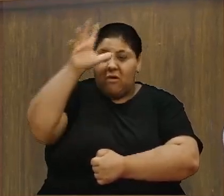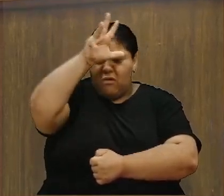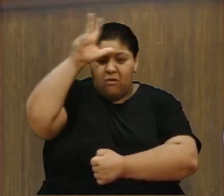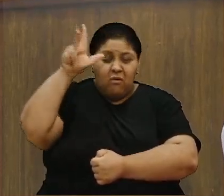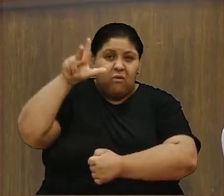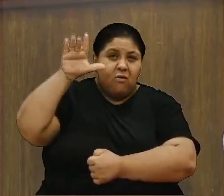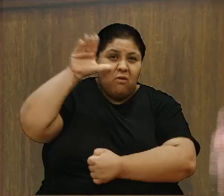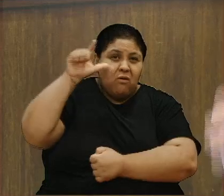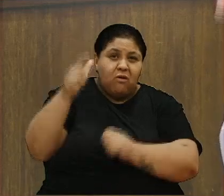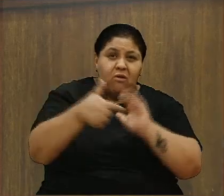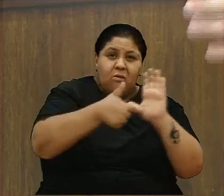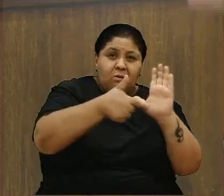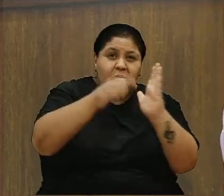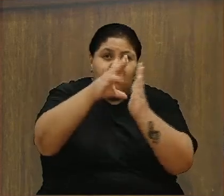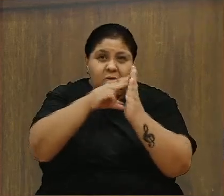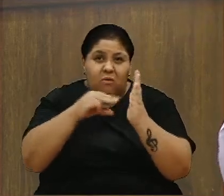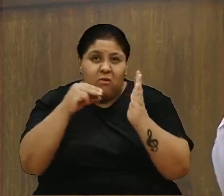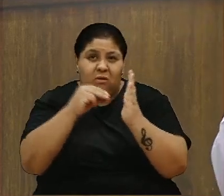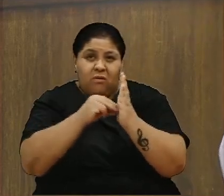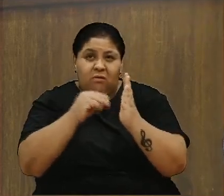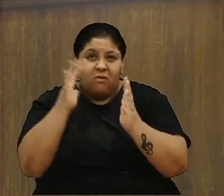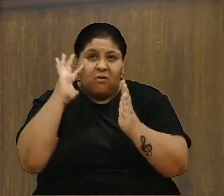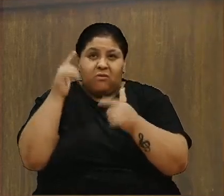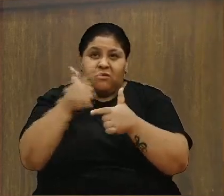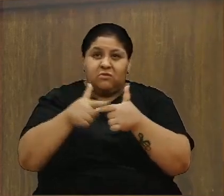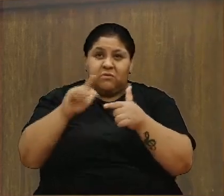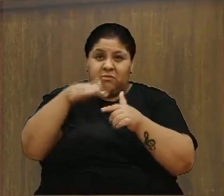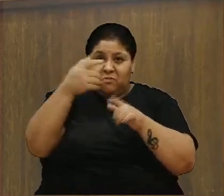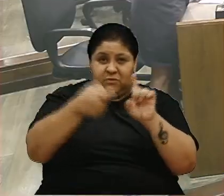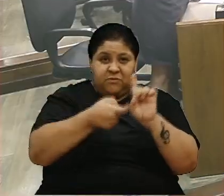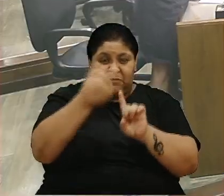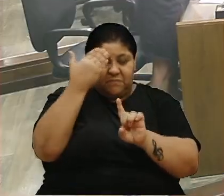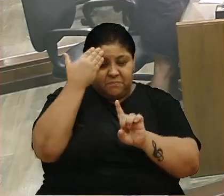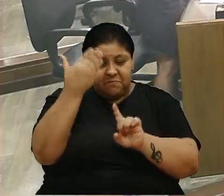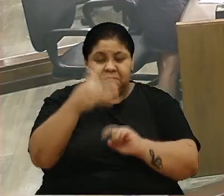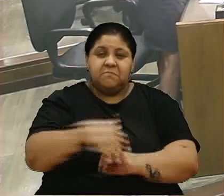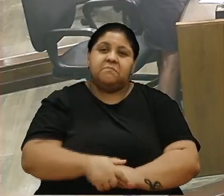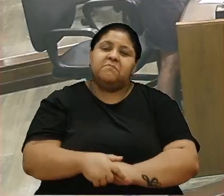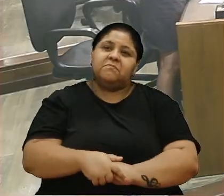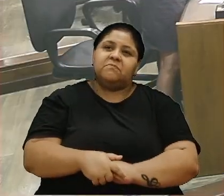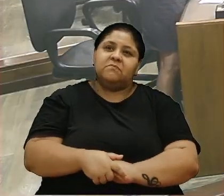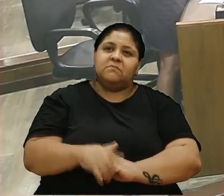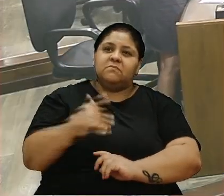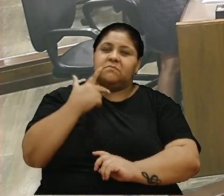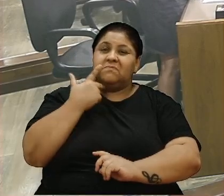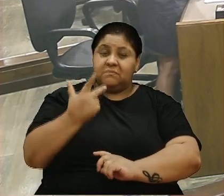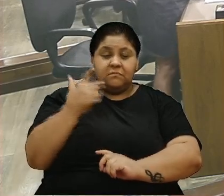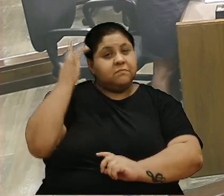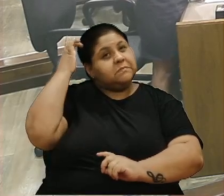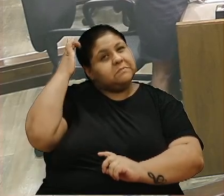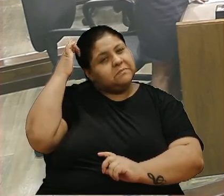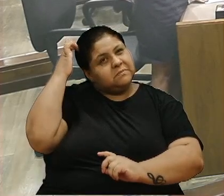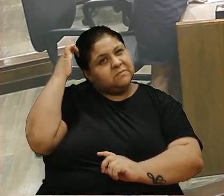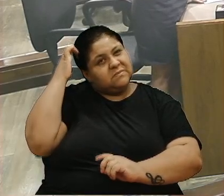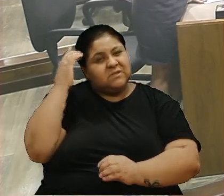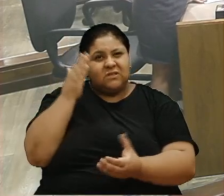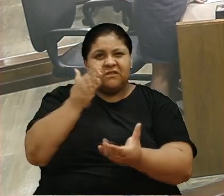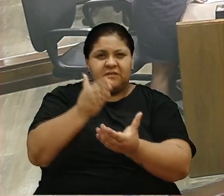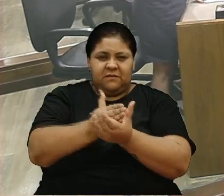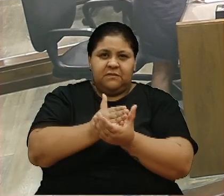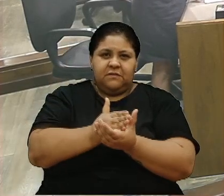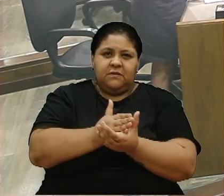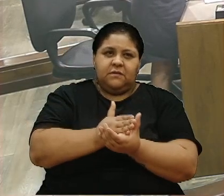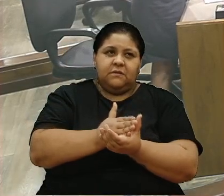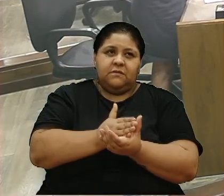disponibilizar um modelo da nota, para que não haja problema no próximo mês. Obrigado, vereador. Obrigada, vereador. E falando em processos,